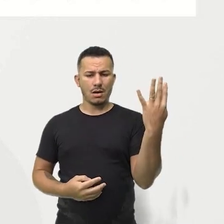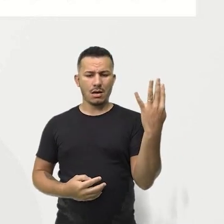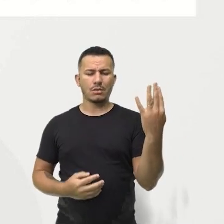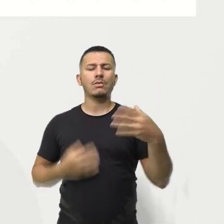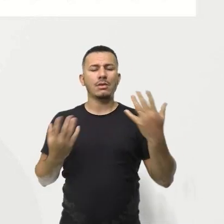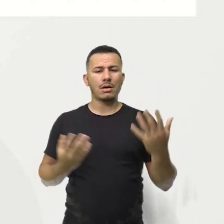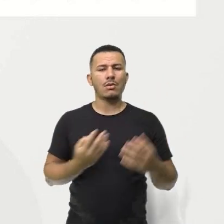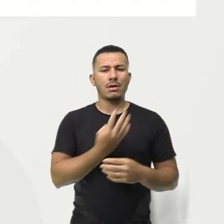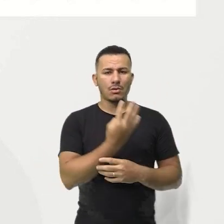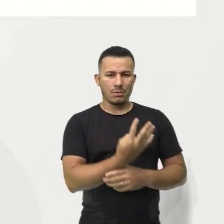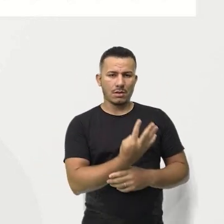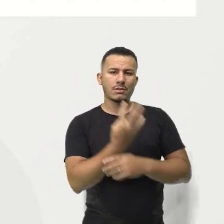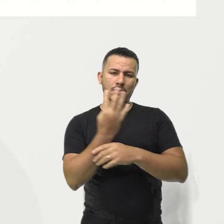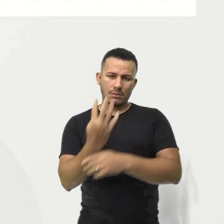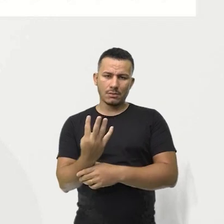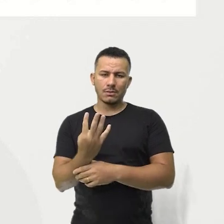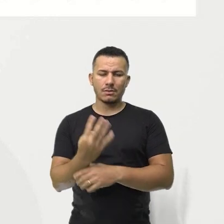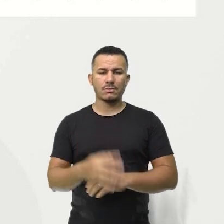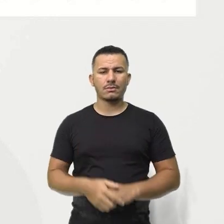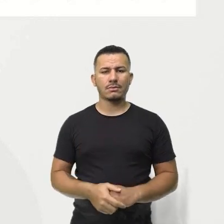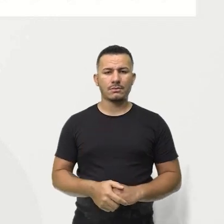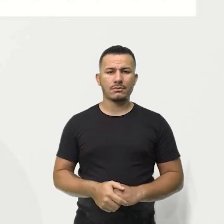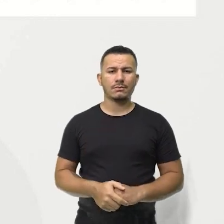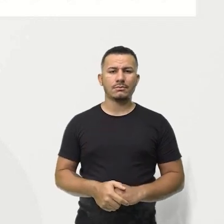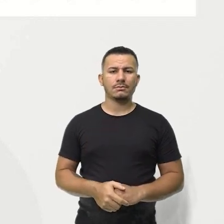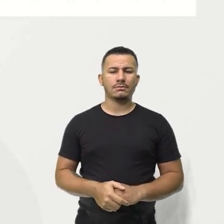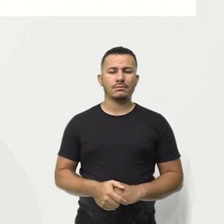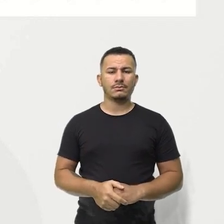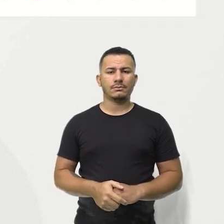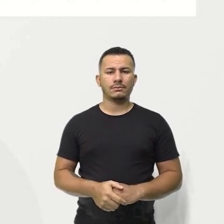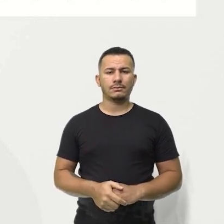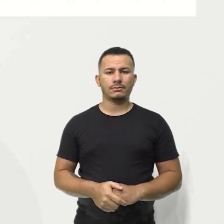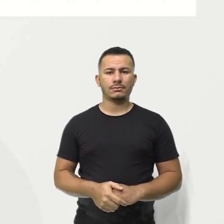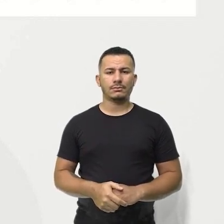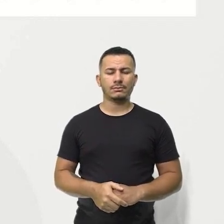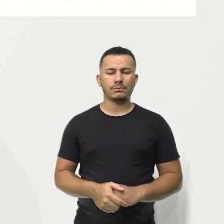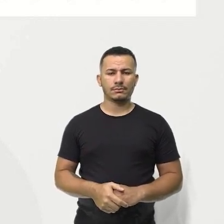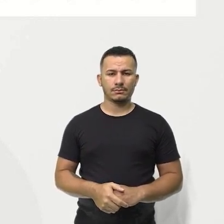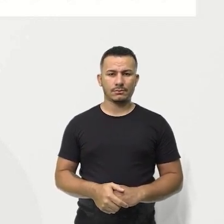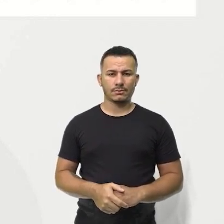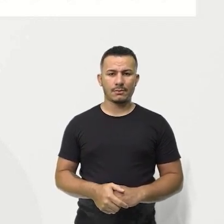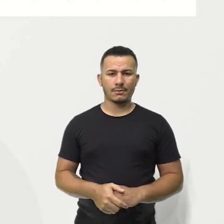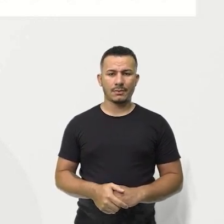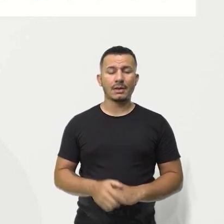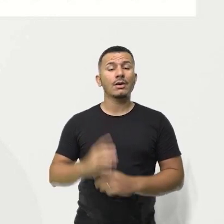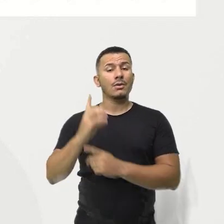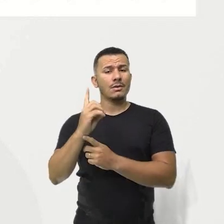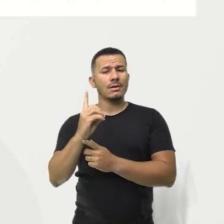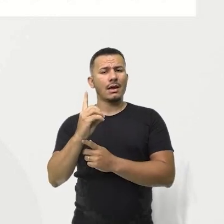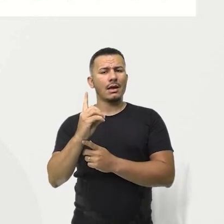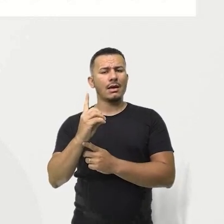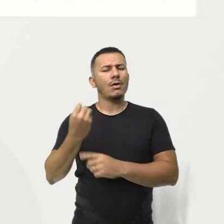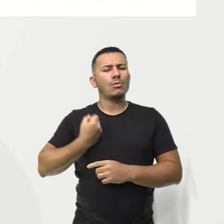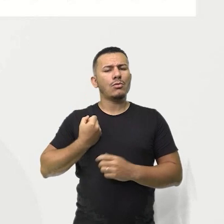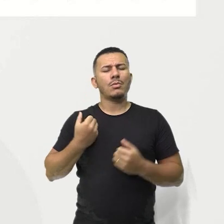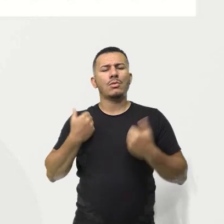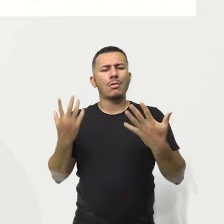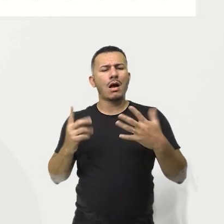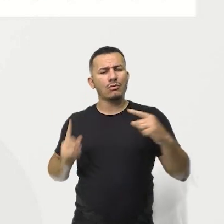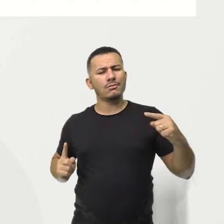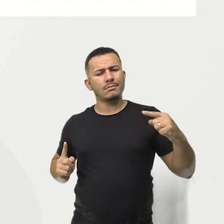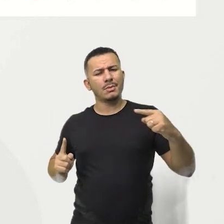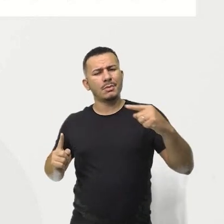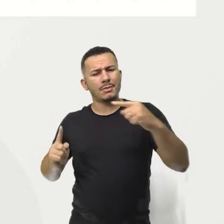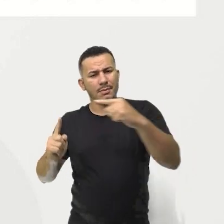perder, ó. O x vale 4 e o y vale 4. Então, nossas coordenadas é 4 e